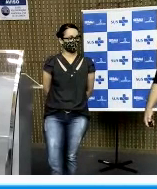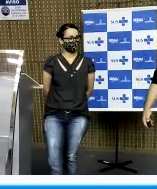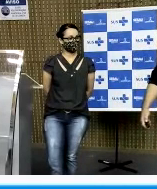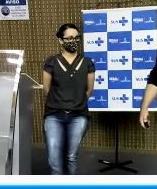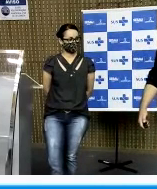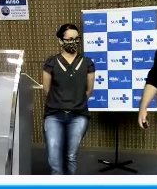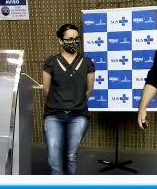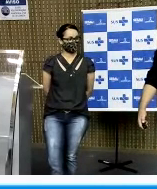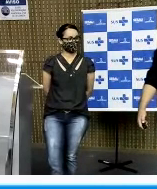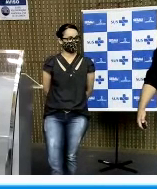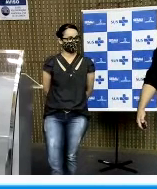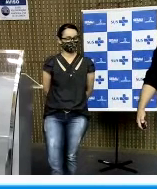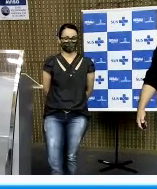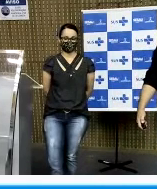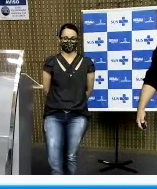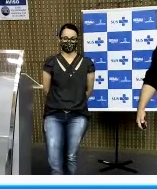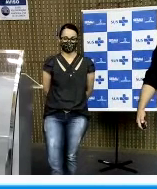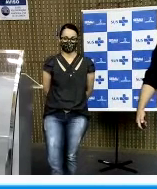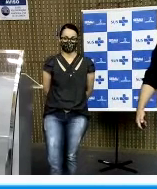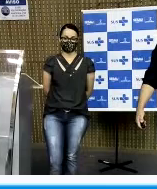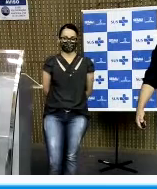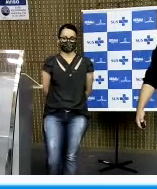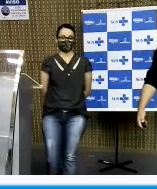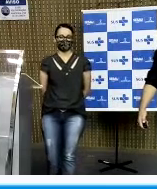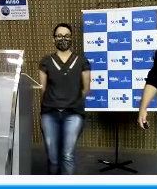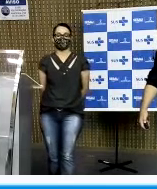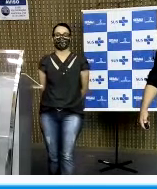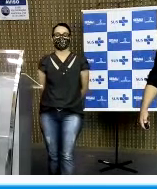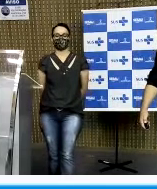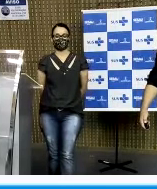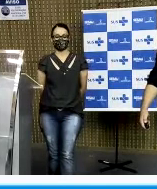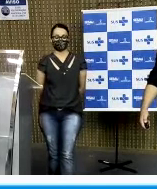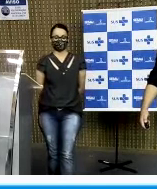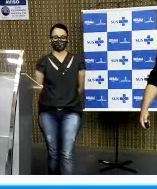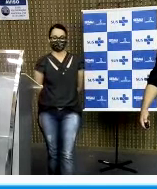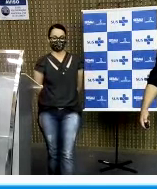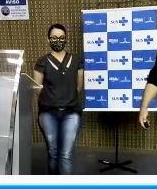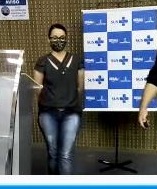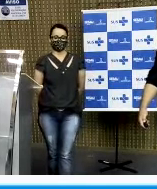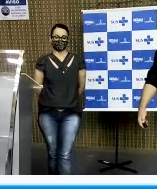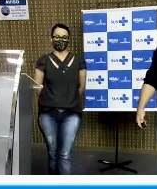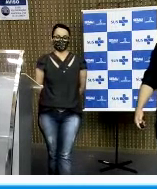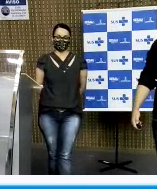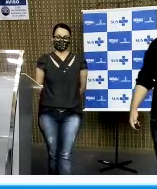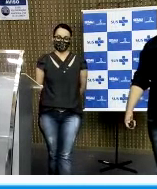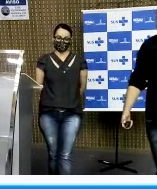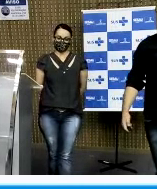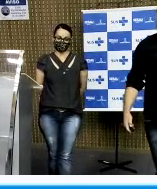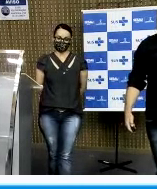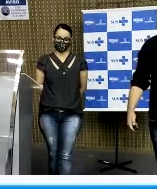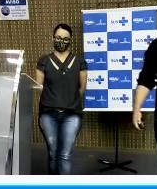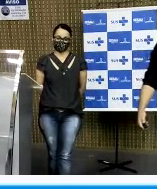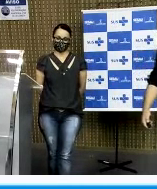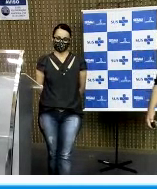o Aerorancho 4, temos o Batistão, que já é outro distrito, como vizinho nosso também, e as unidades costumam